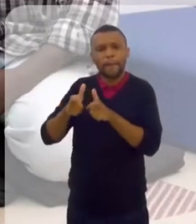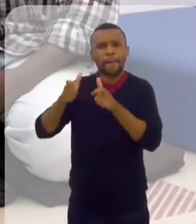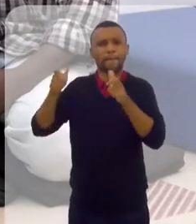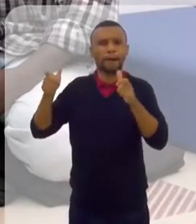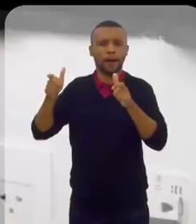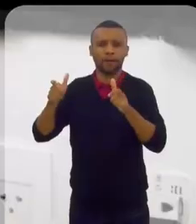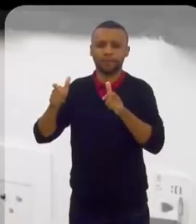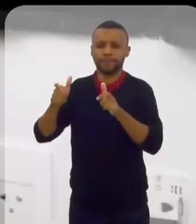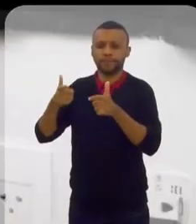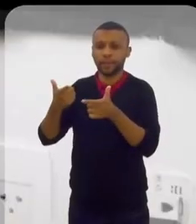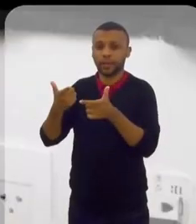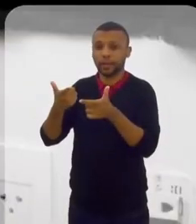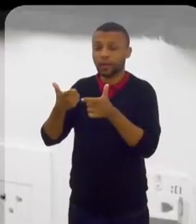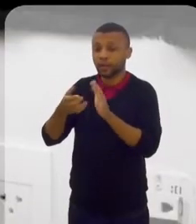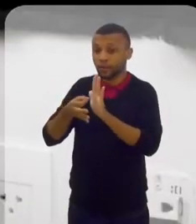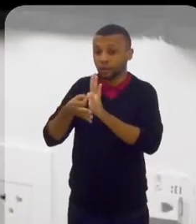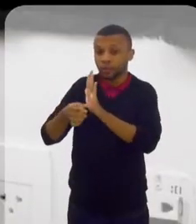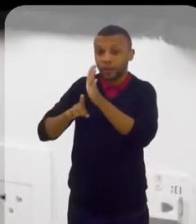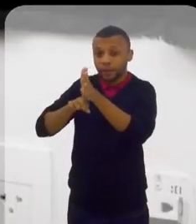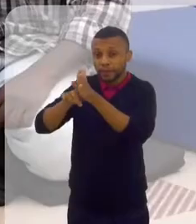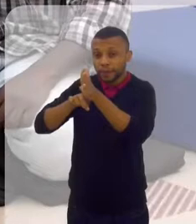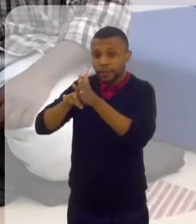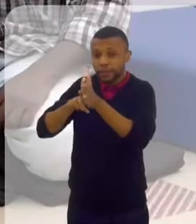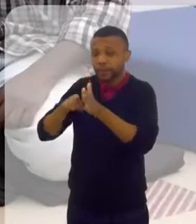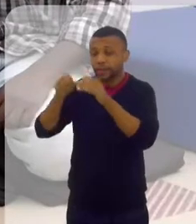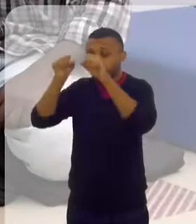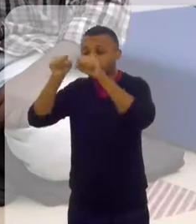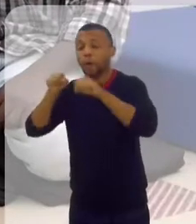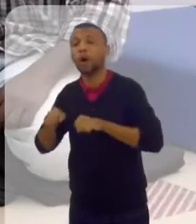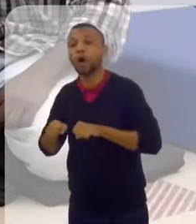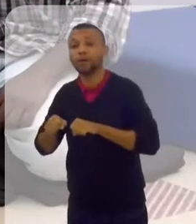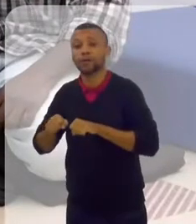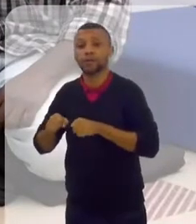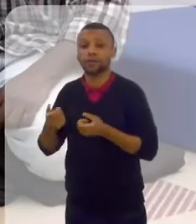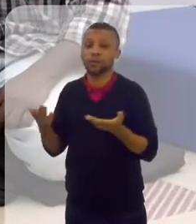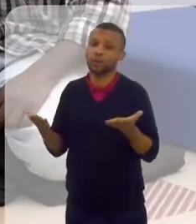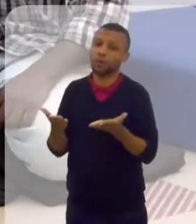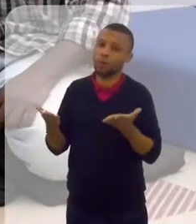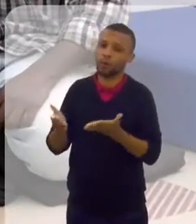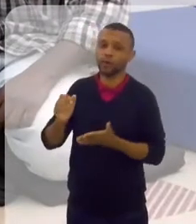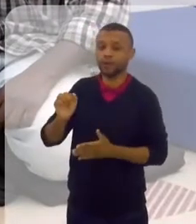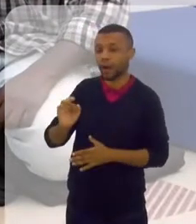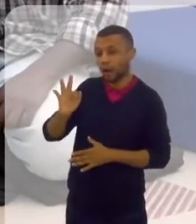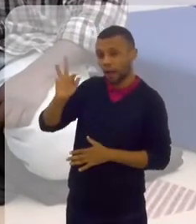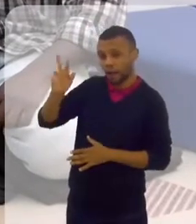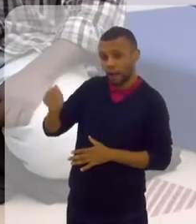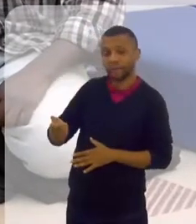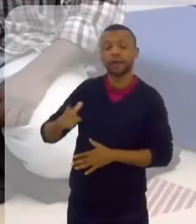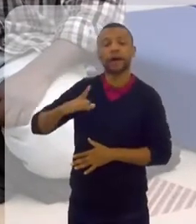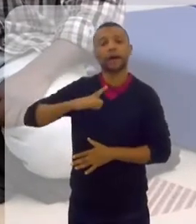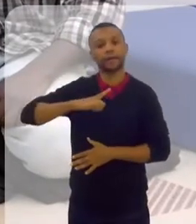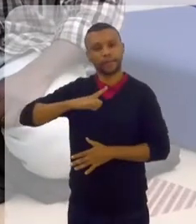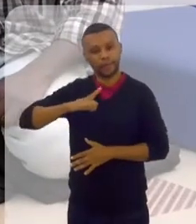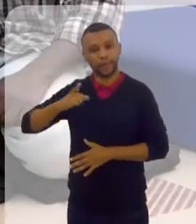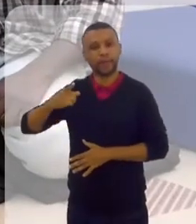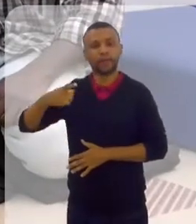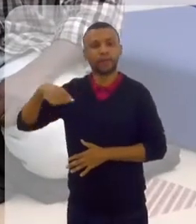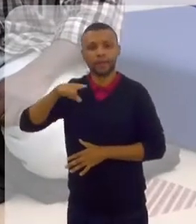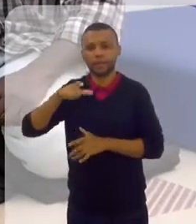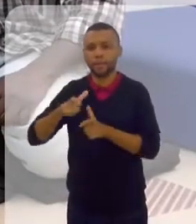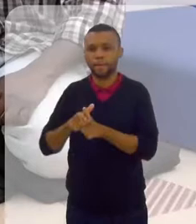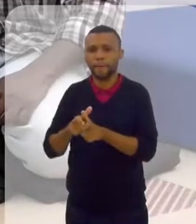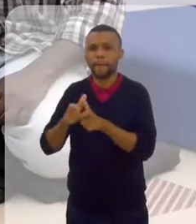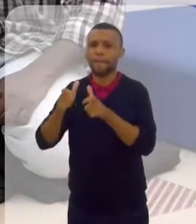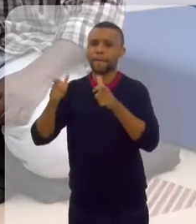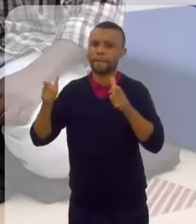as pesquisas, é a que vem mais crescendo no mundo. E hoje a África já tem